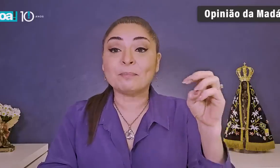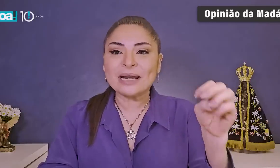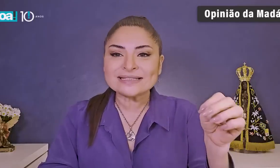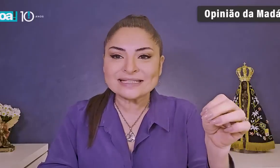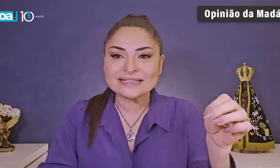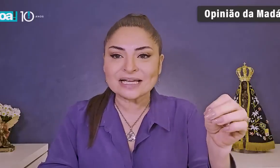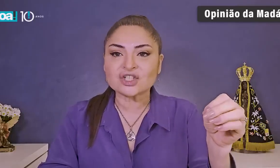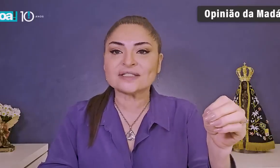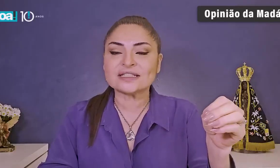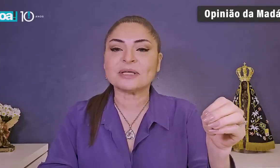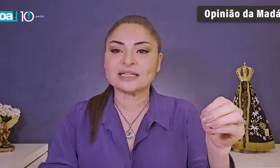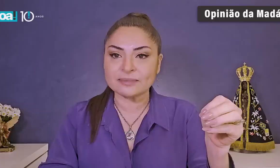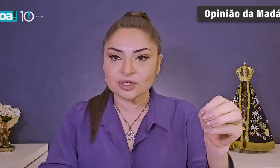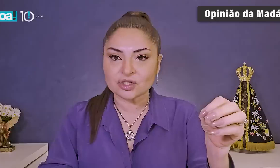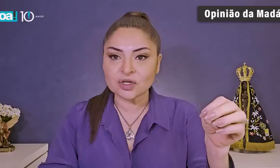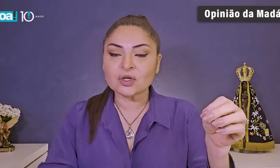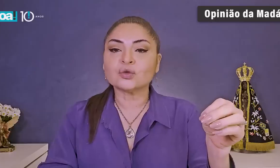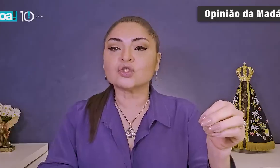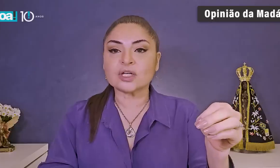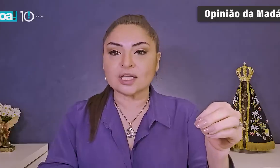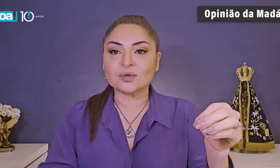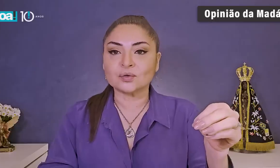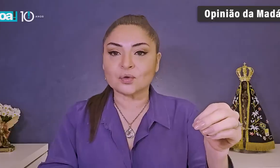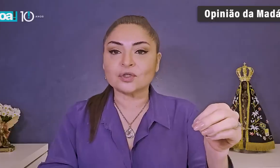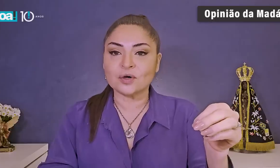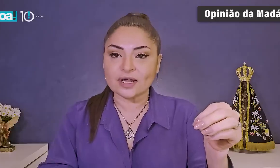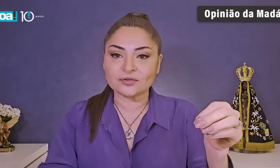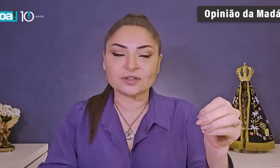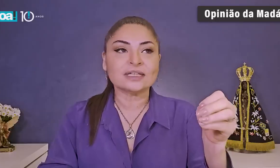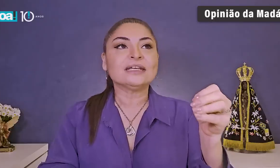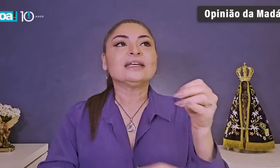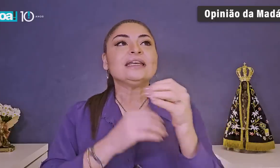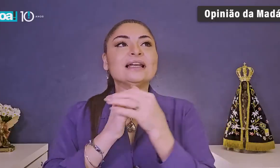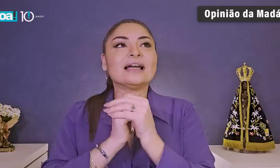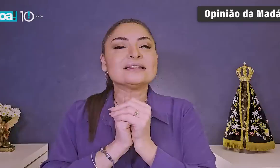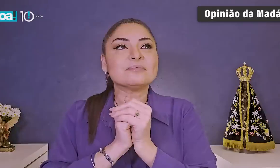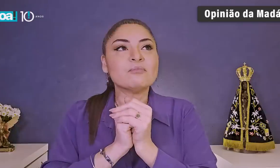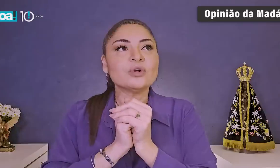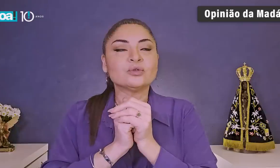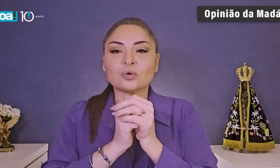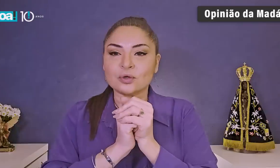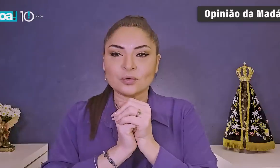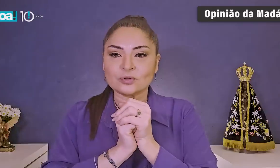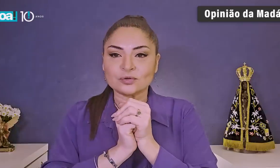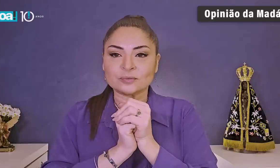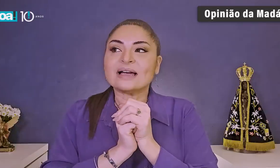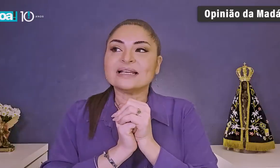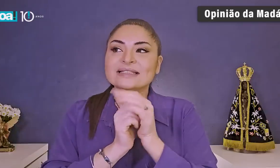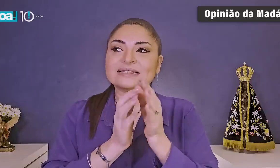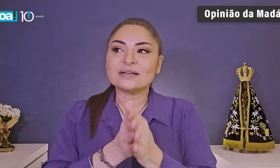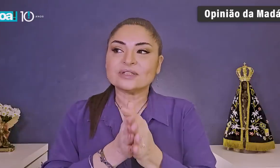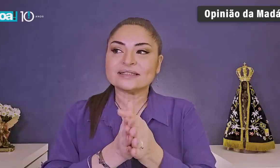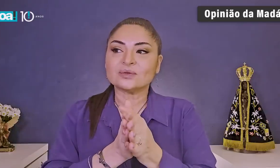ele precisa desesperadamente do dinheiro do IOF. E, aliás, é muito curioso